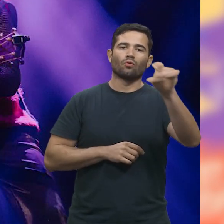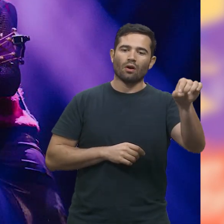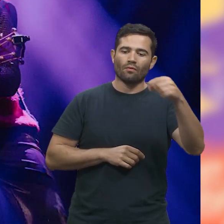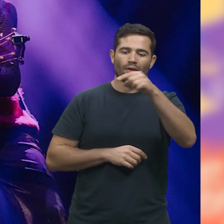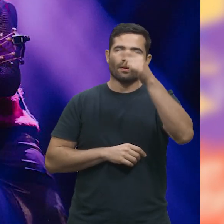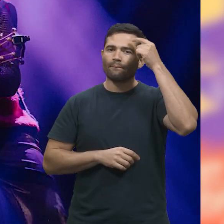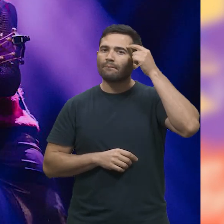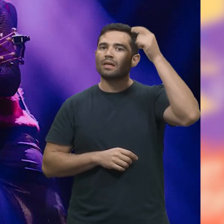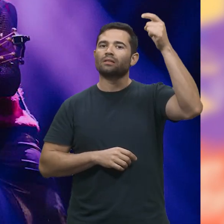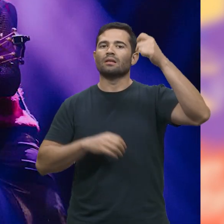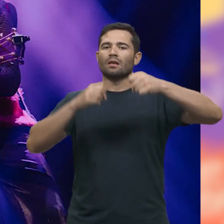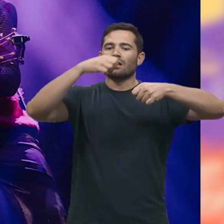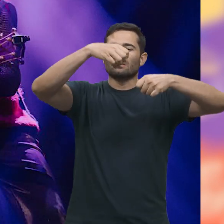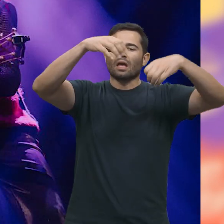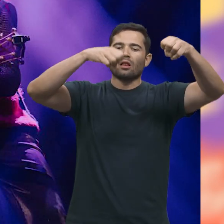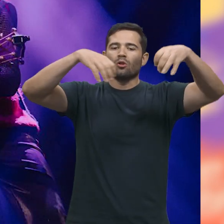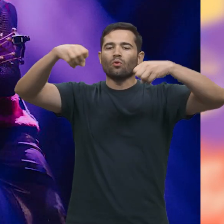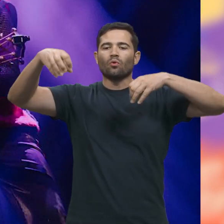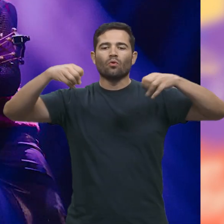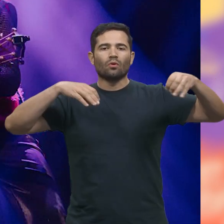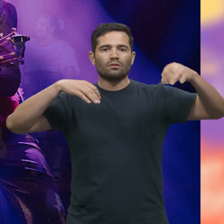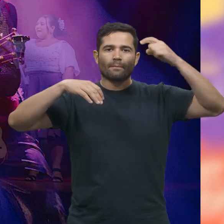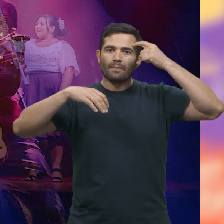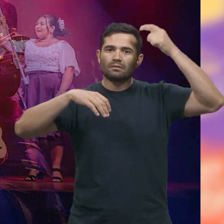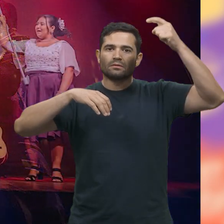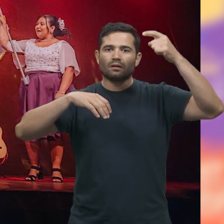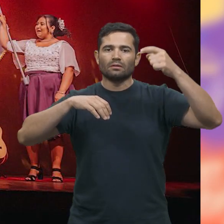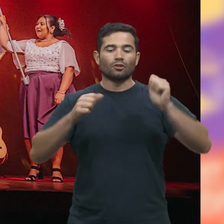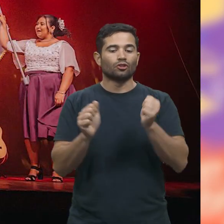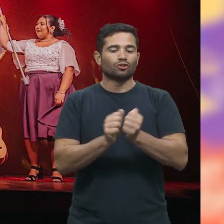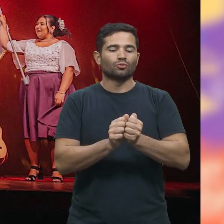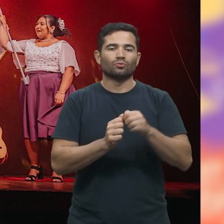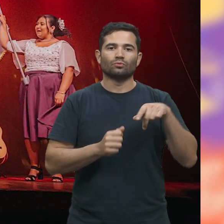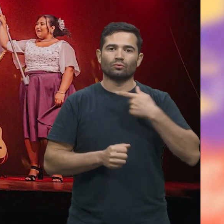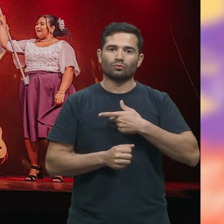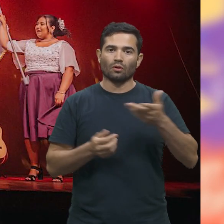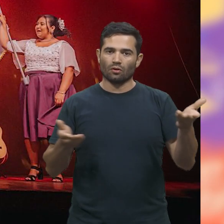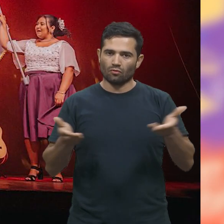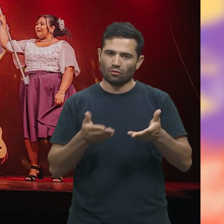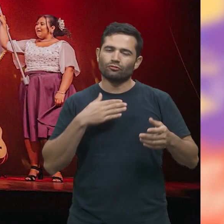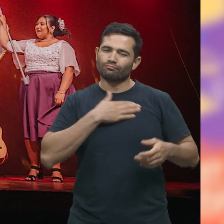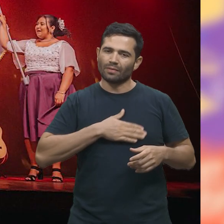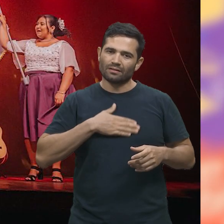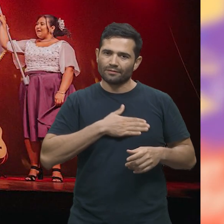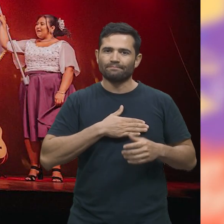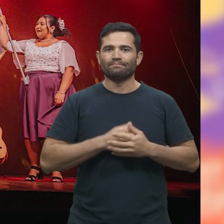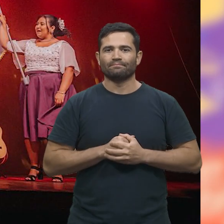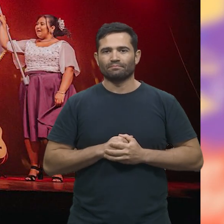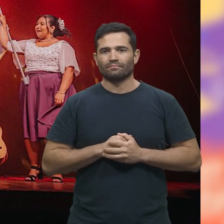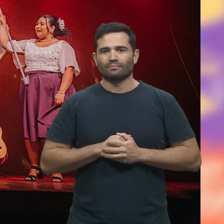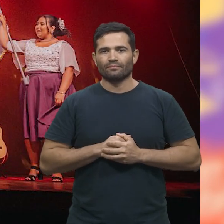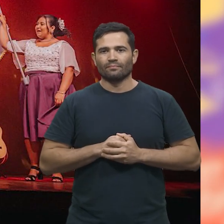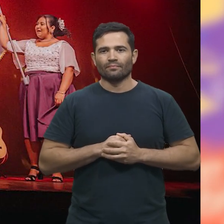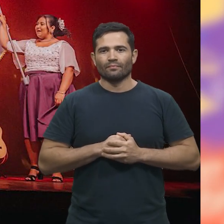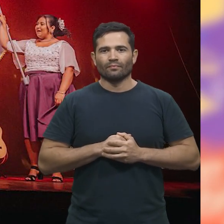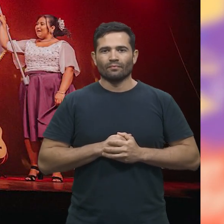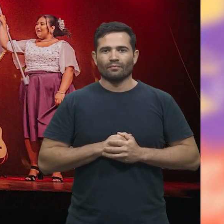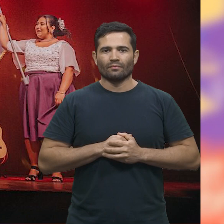a pessoa que está pensando na luz desse espetáculo e que está com a gente hoje aqui, uma honra.